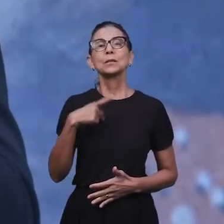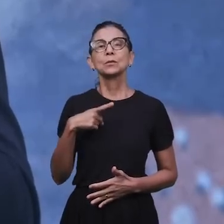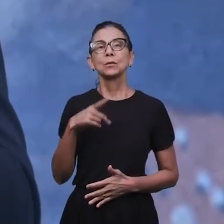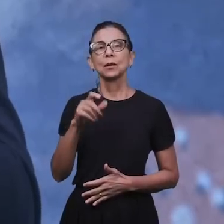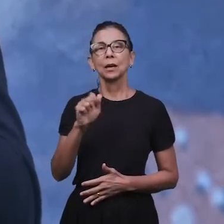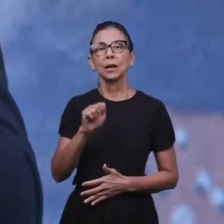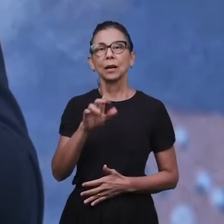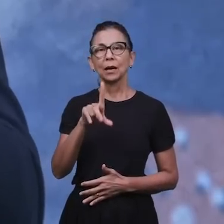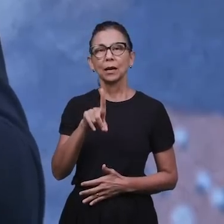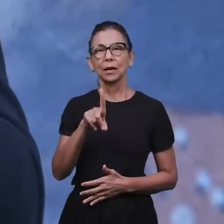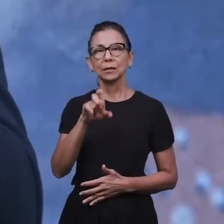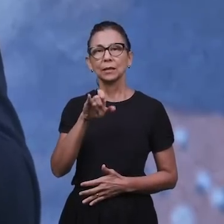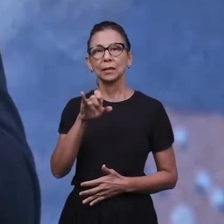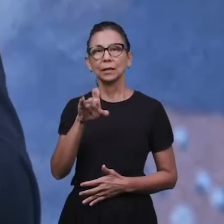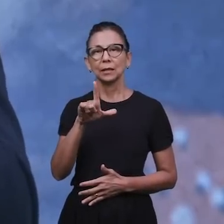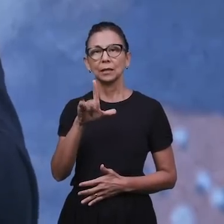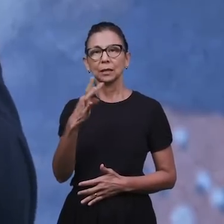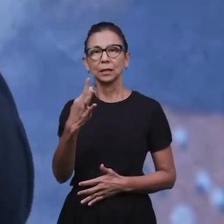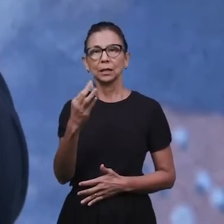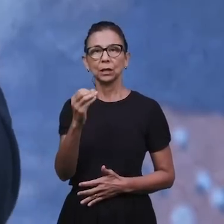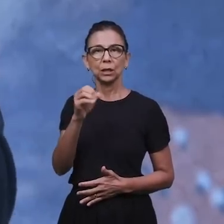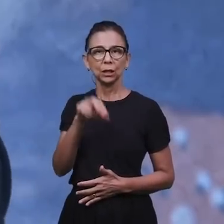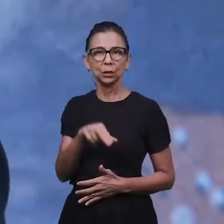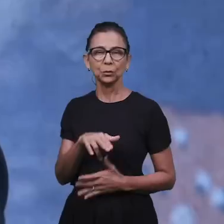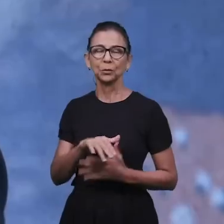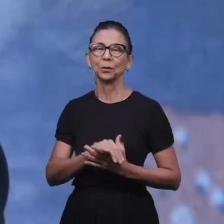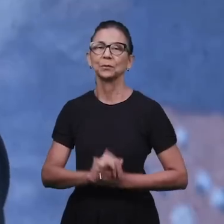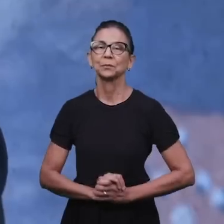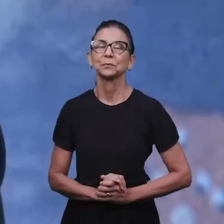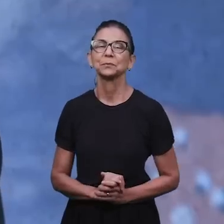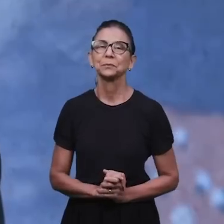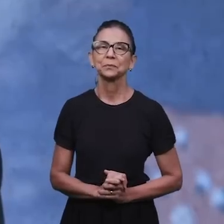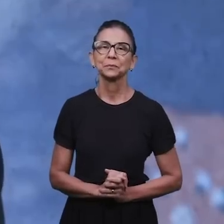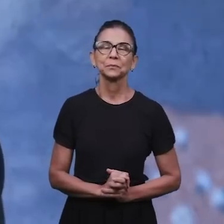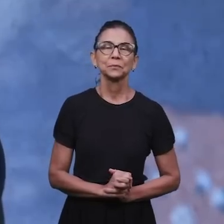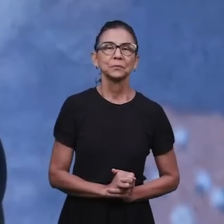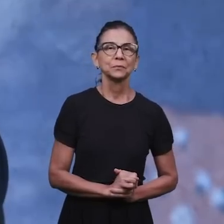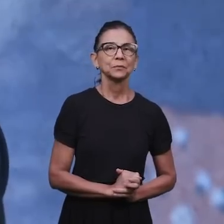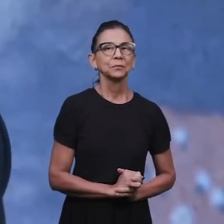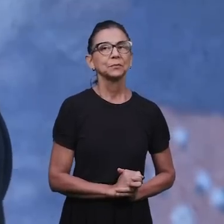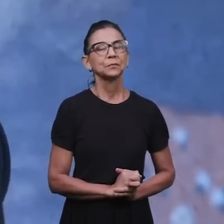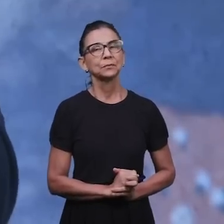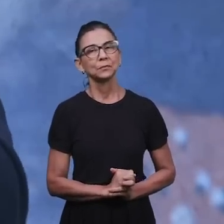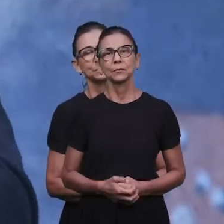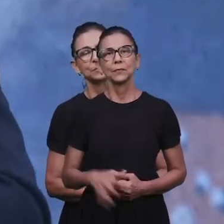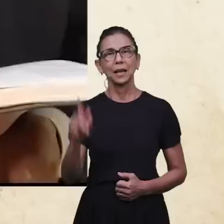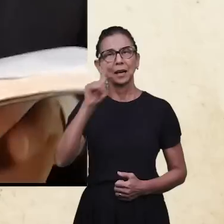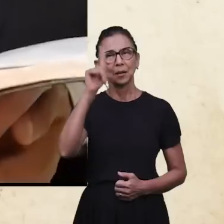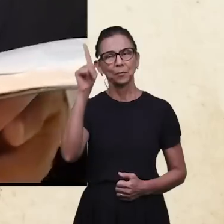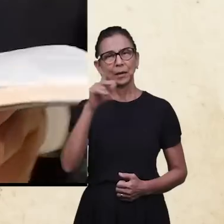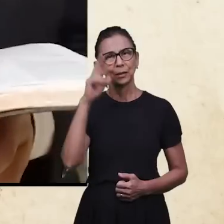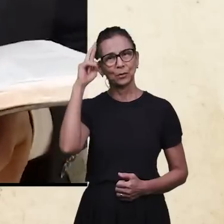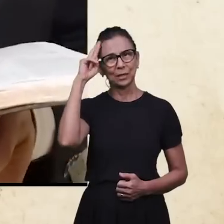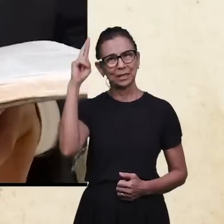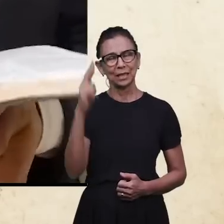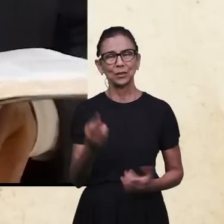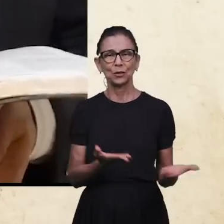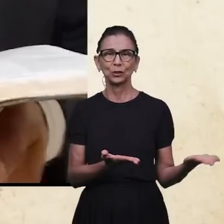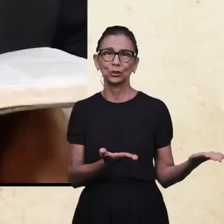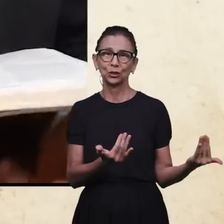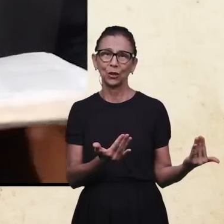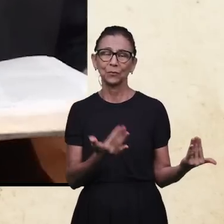Castelândia, e que vai falar um pouquinho, à luz da palavra, sobre esse tema. Então, fala, pastor. A paz do